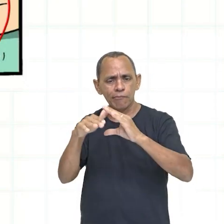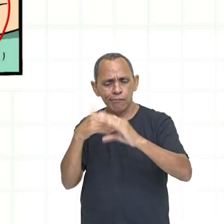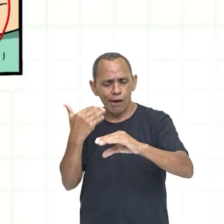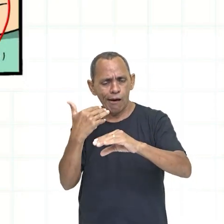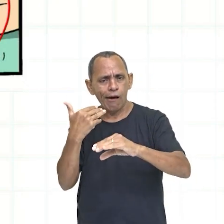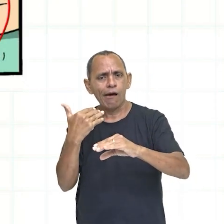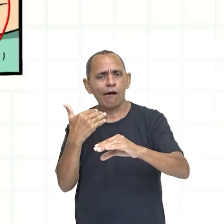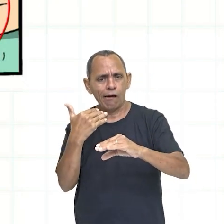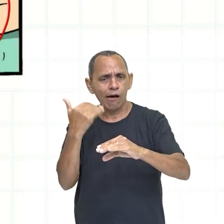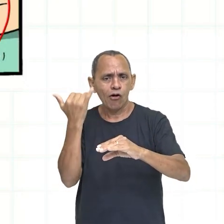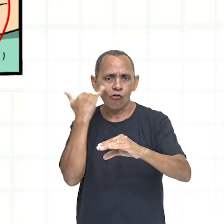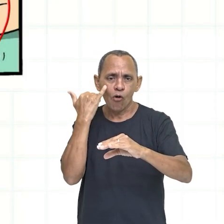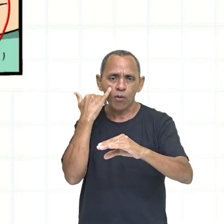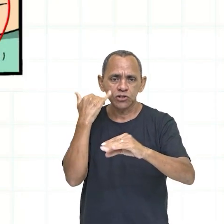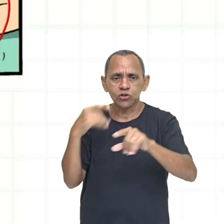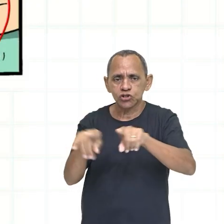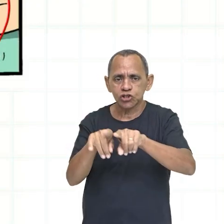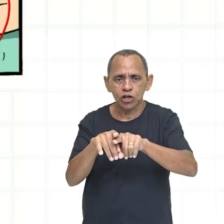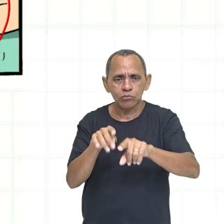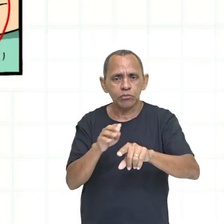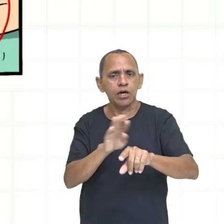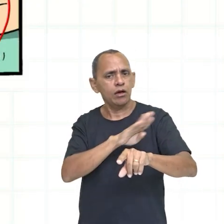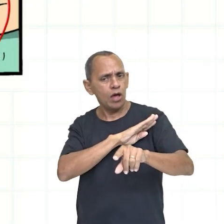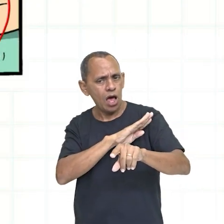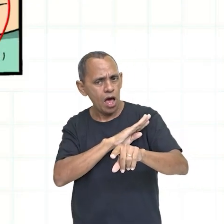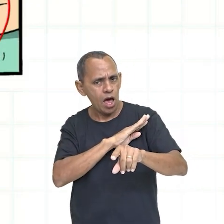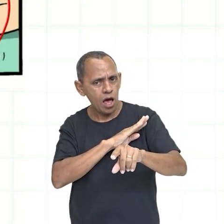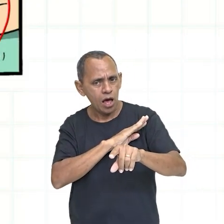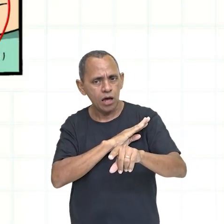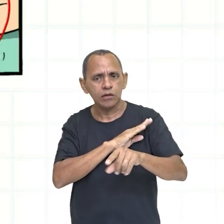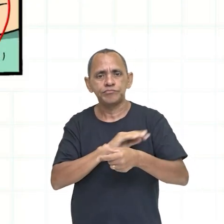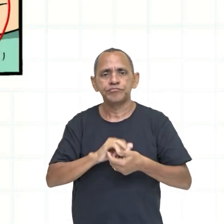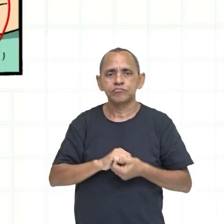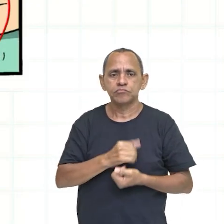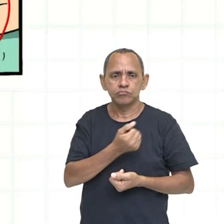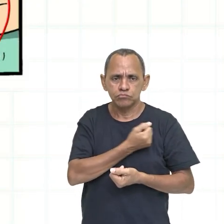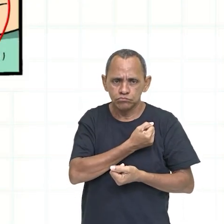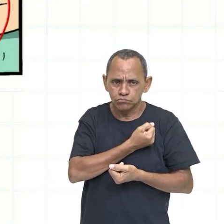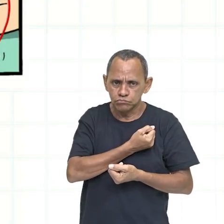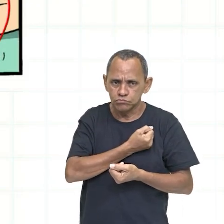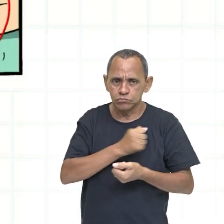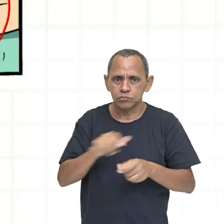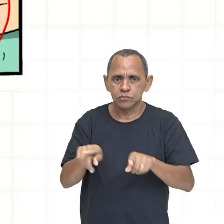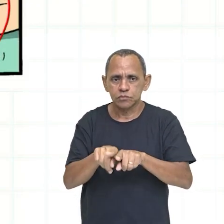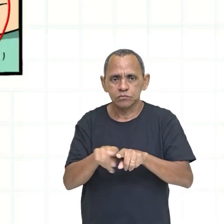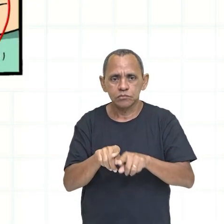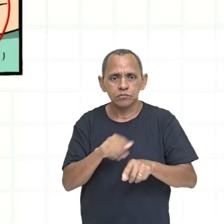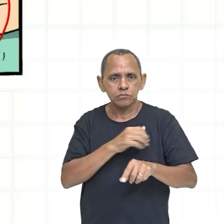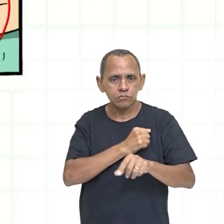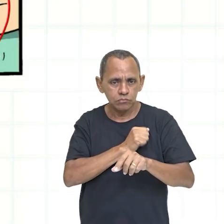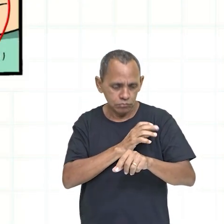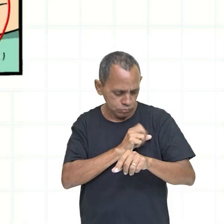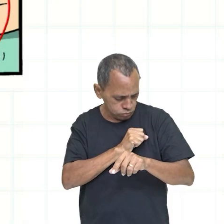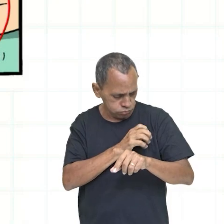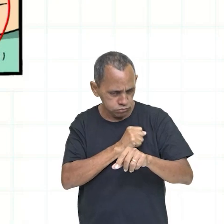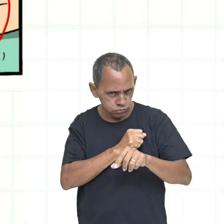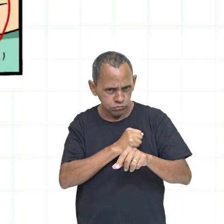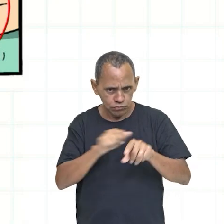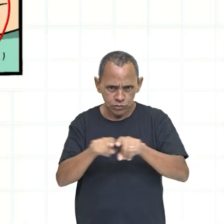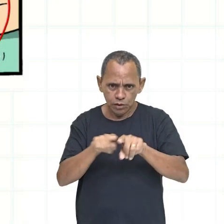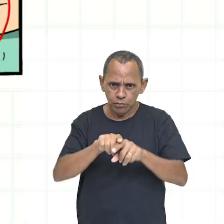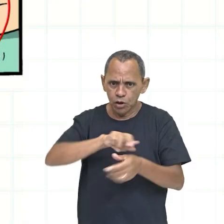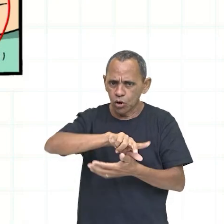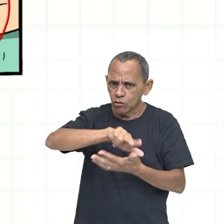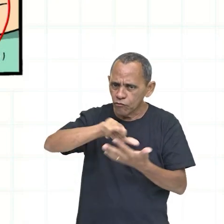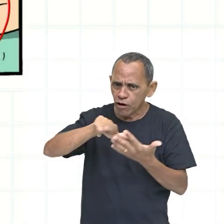quando sinais vitais ali, né, como batimentos cardíacos e tudo mais, e também ele pode te alertar, dentre outras tantas coisas, que você